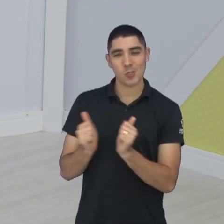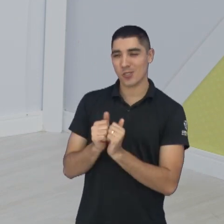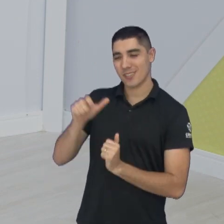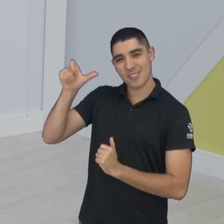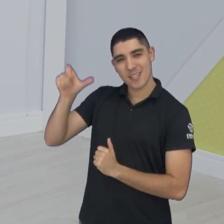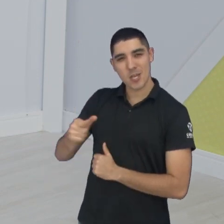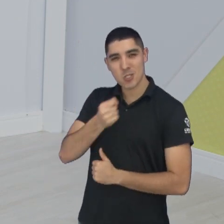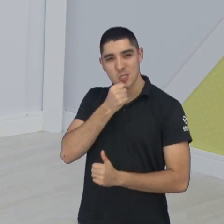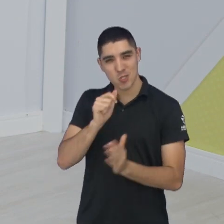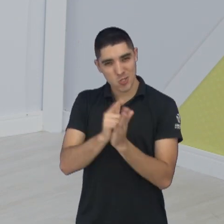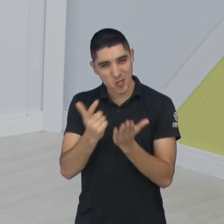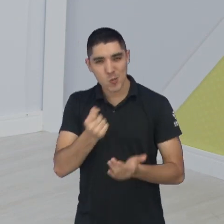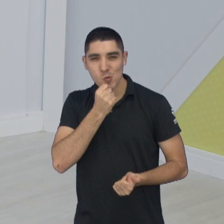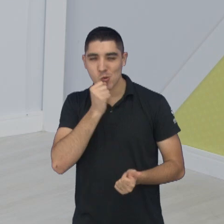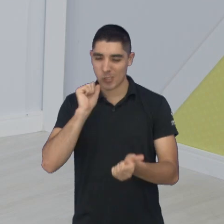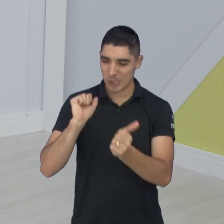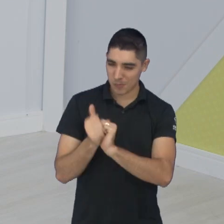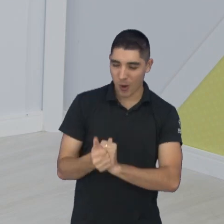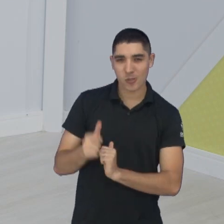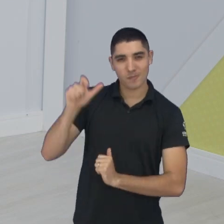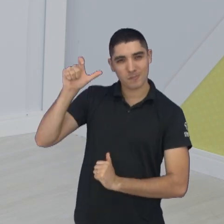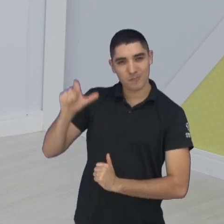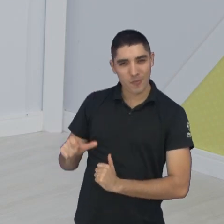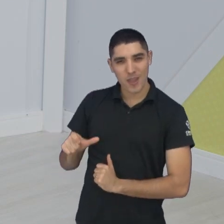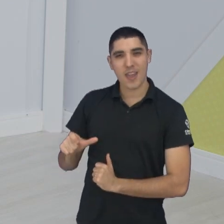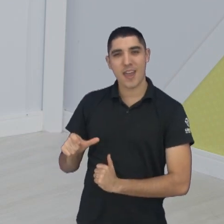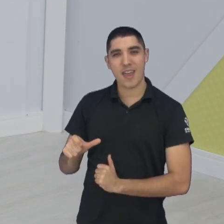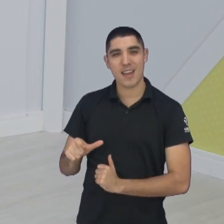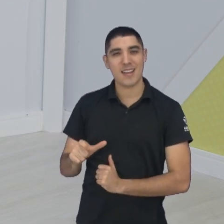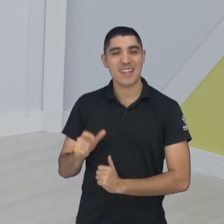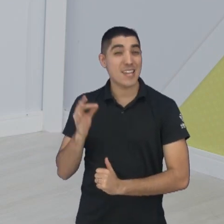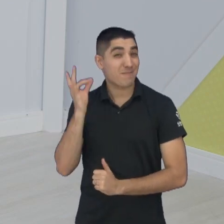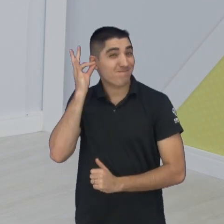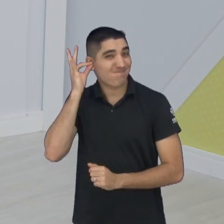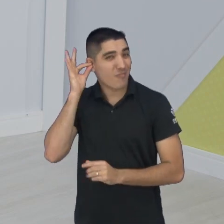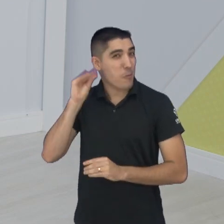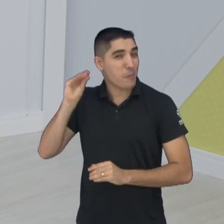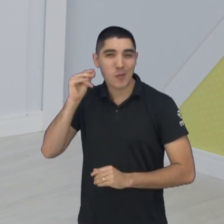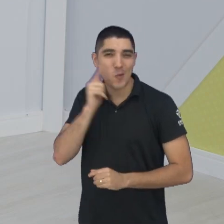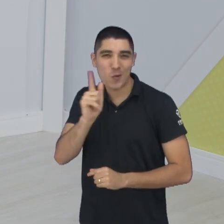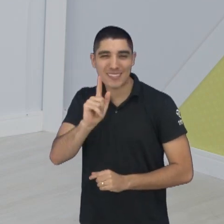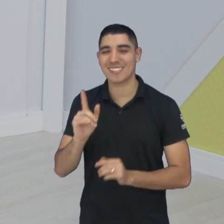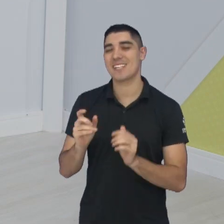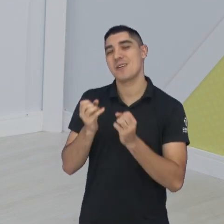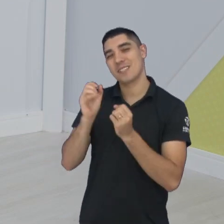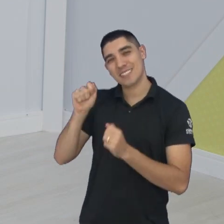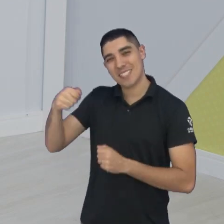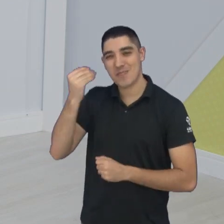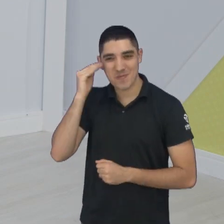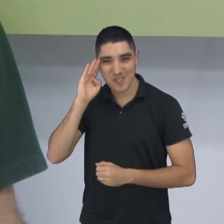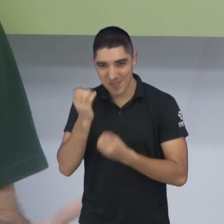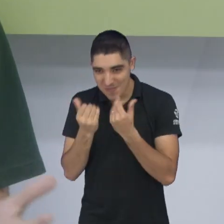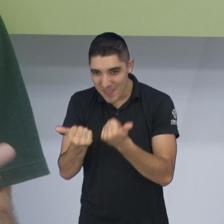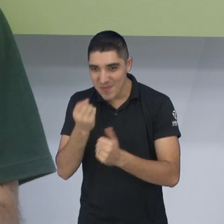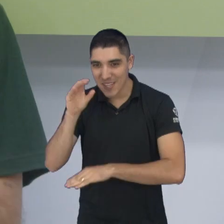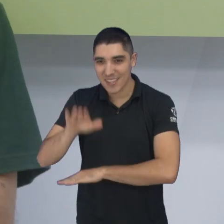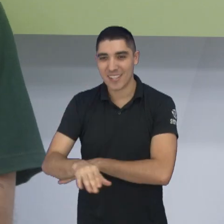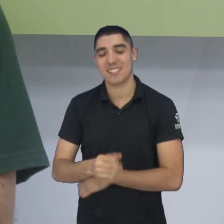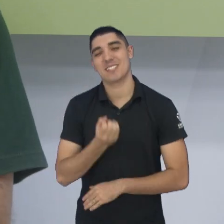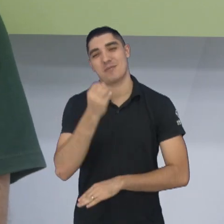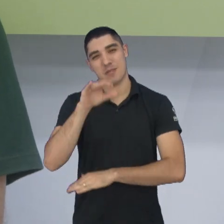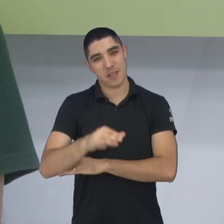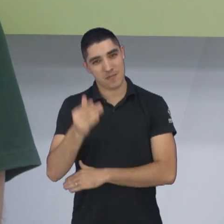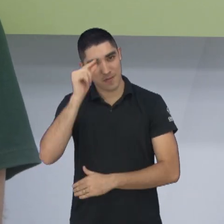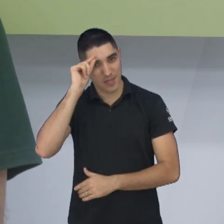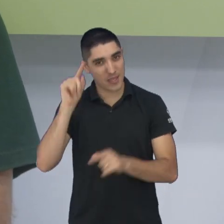ele, jornalista, repórter esportivo sem retorno, o nosso querido Bruno Castilho. Tudo bem, Brunão? Boa tarde. Boa tarde, Vieira. Boa